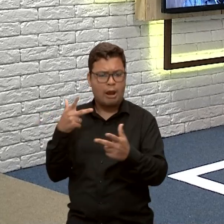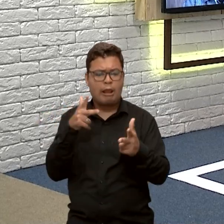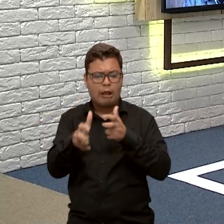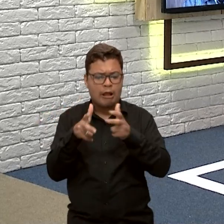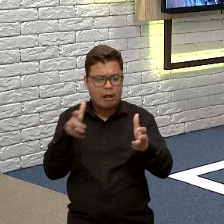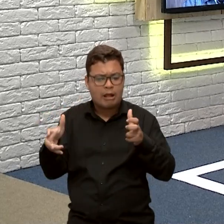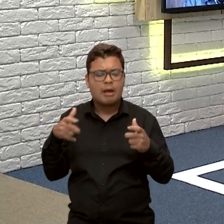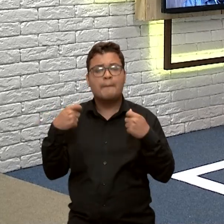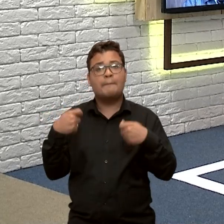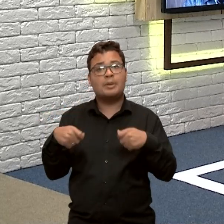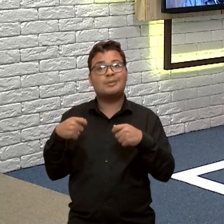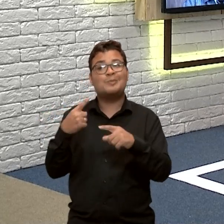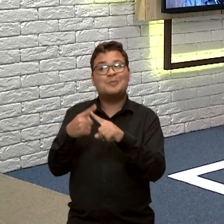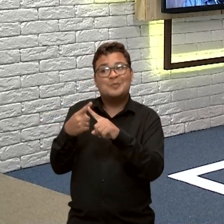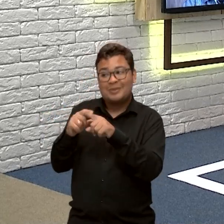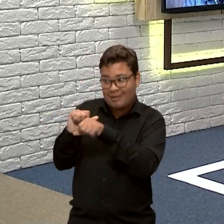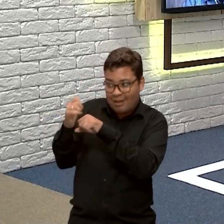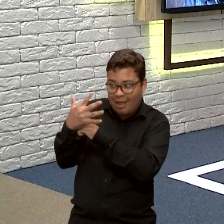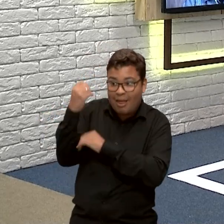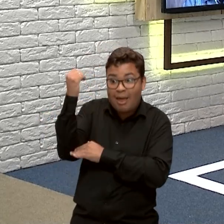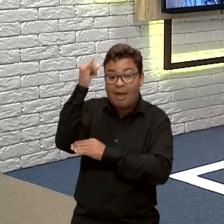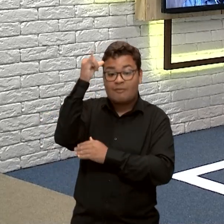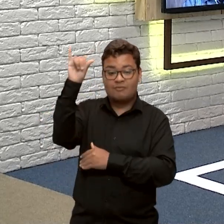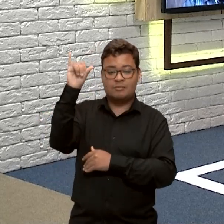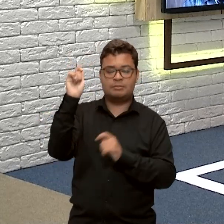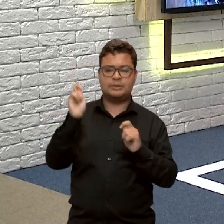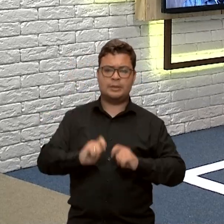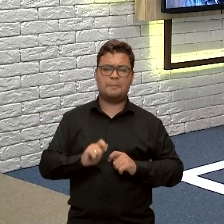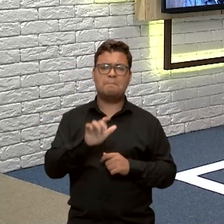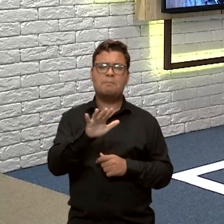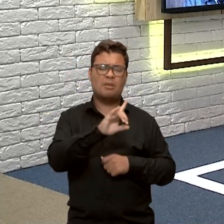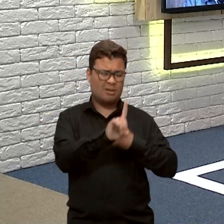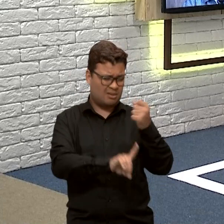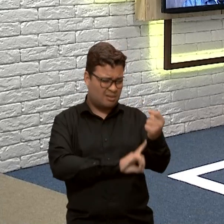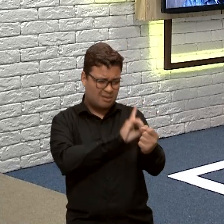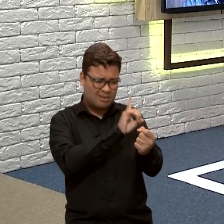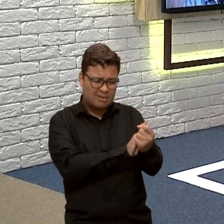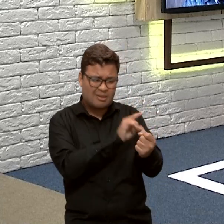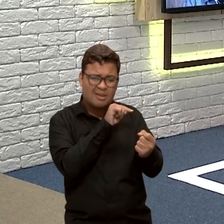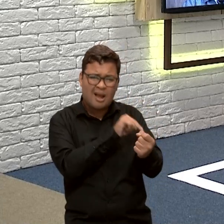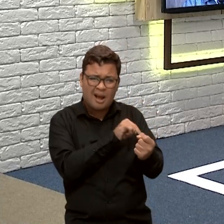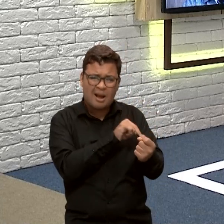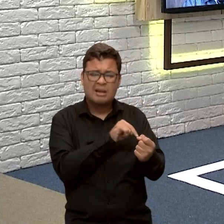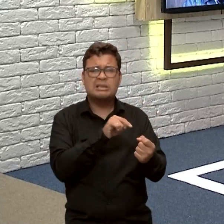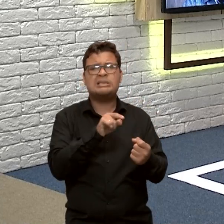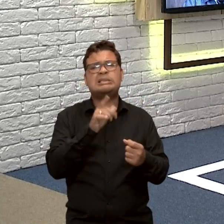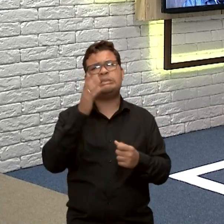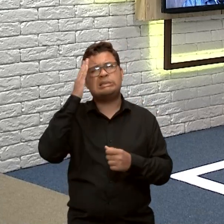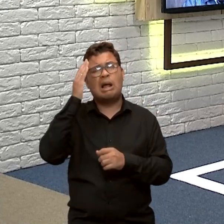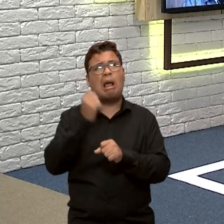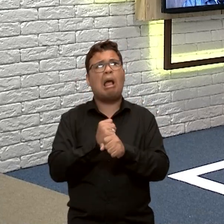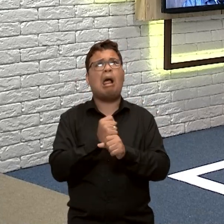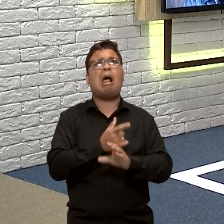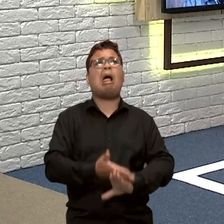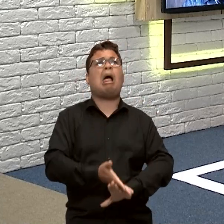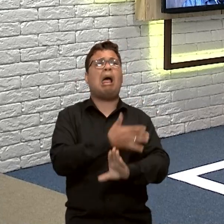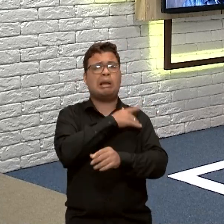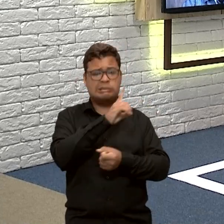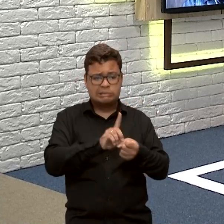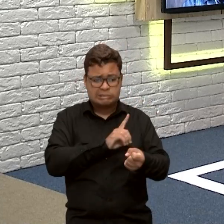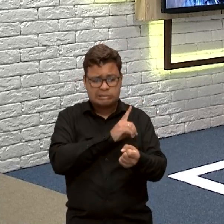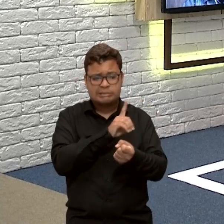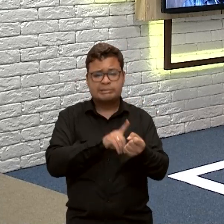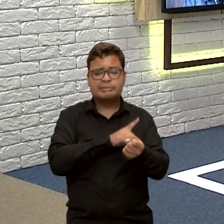técnicos. Professor João, a gente falou sobre a importância da vacinação no bloco passado. O senhor destacou na última resposta que é importante